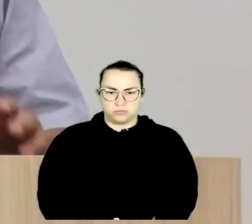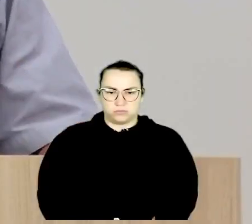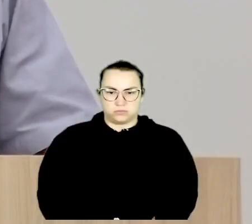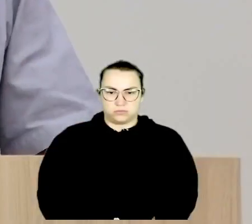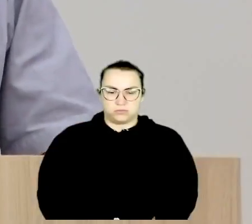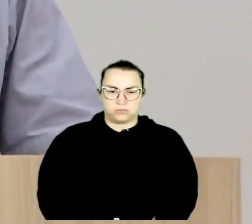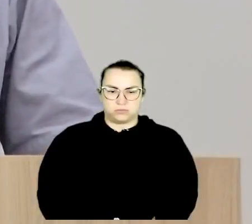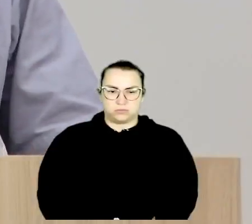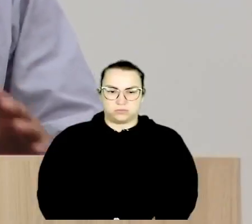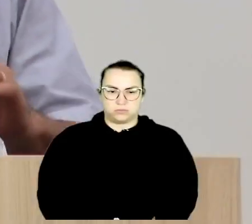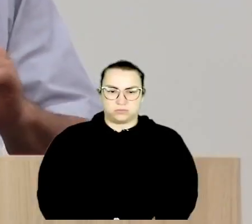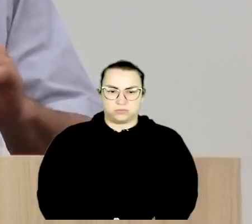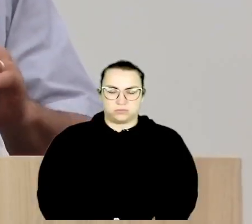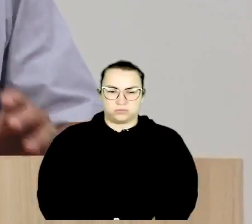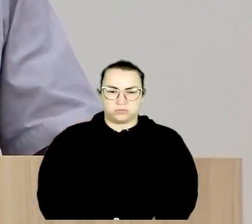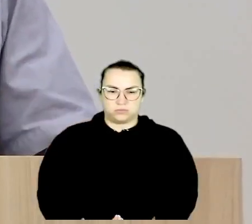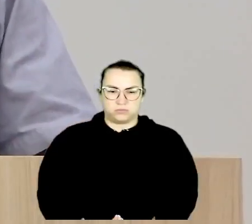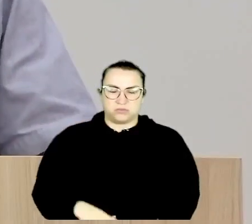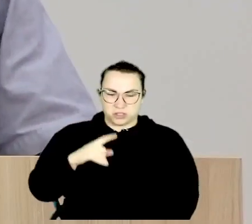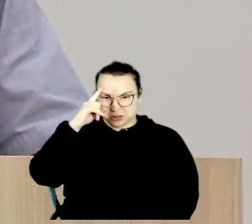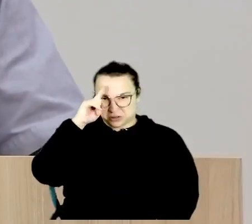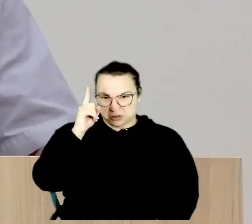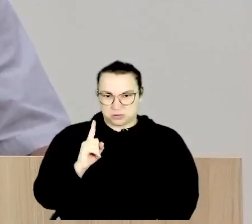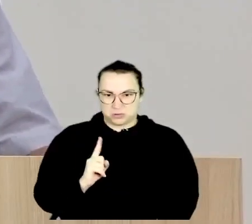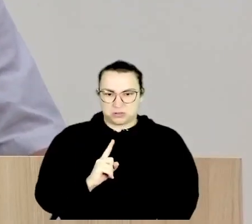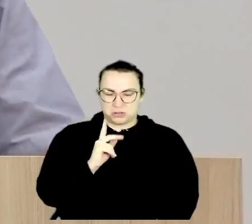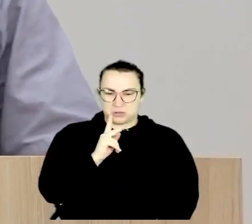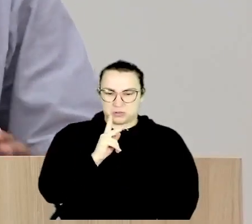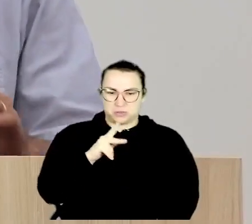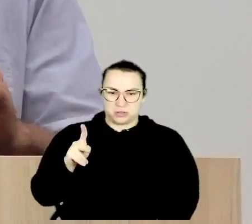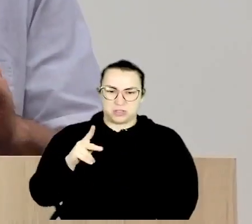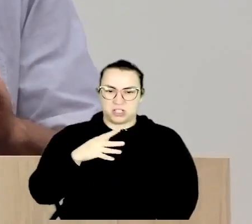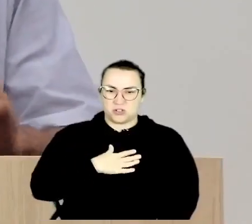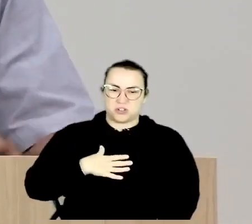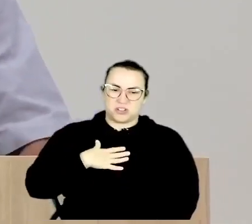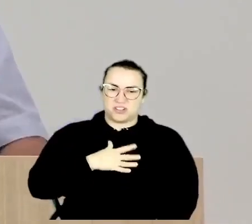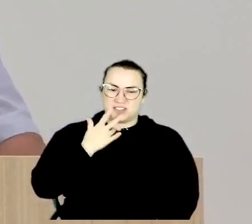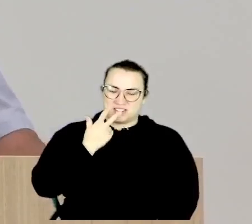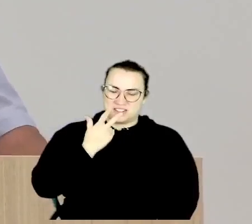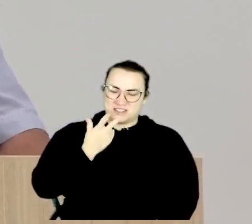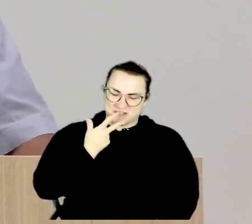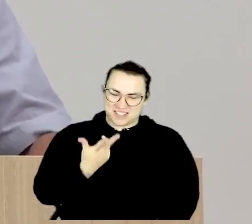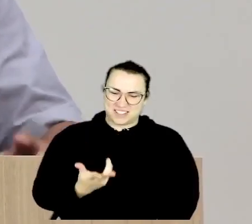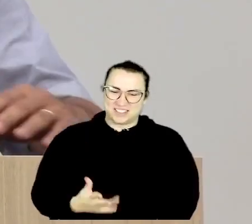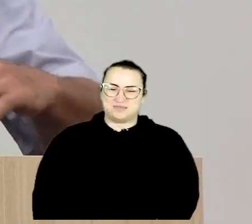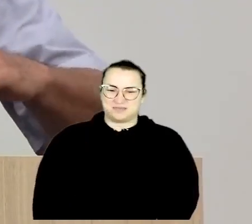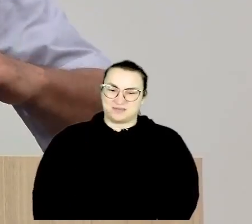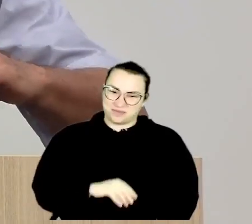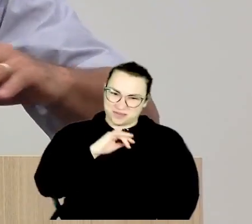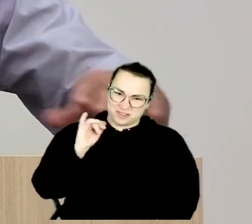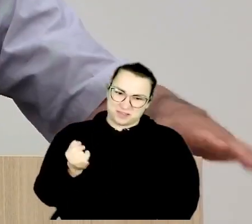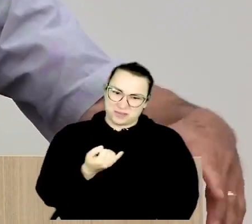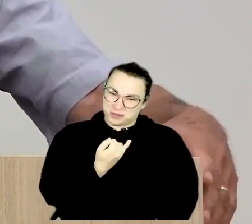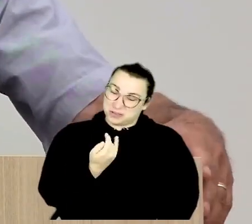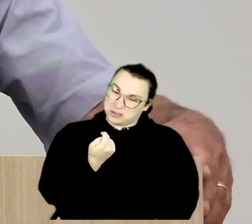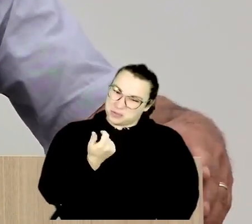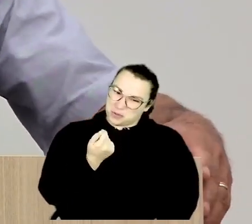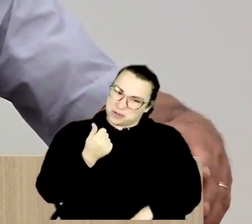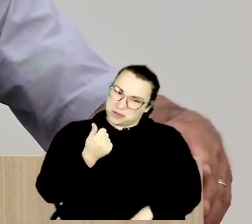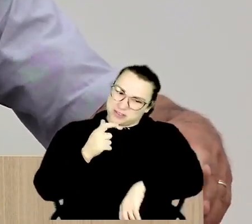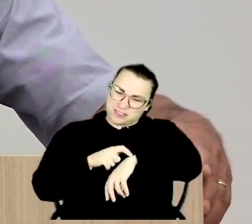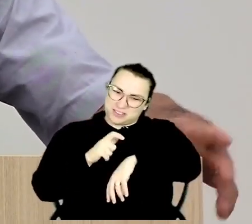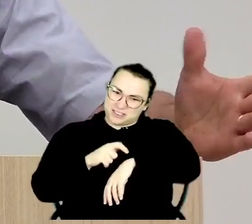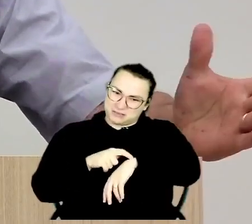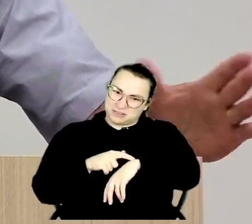sei porque o professor gosta de falar muito, né, Luciane? Aproveitar esse pouco tempo que nos permitem